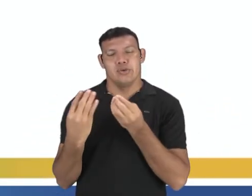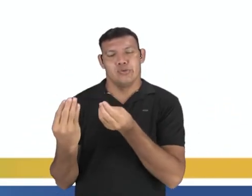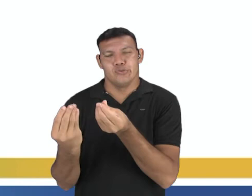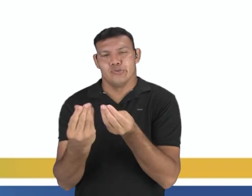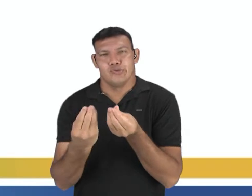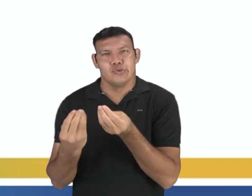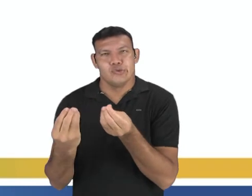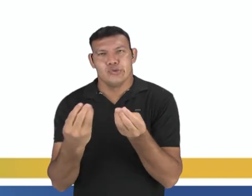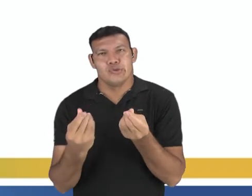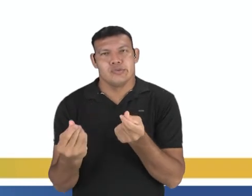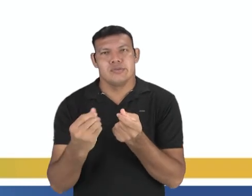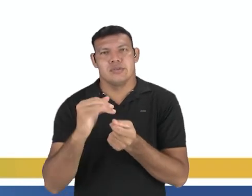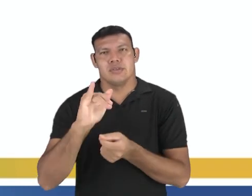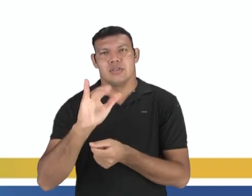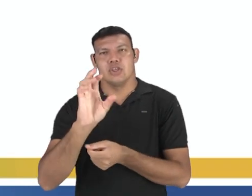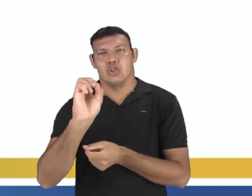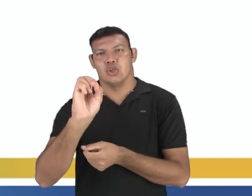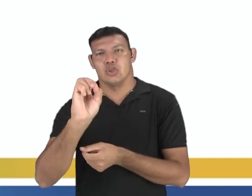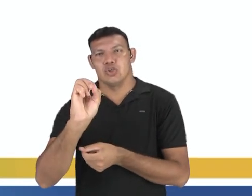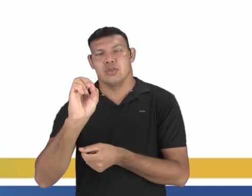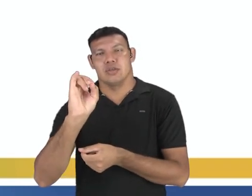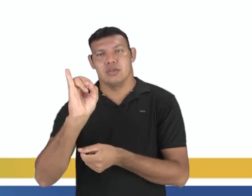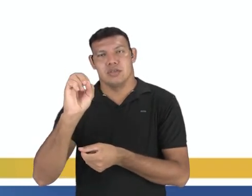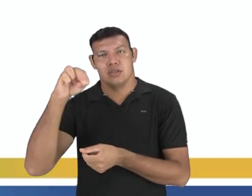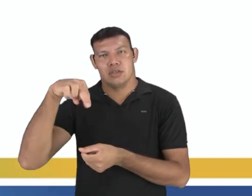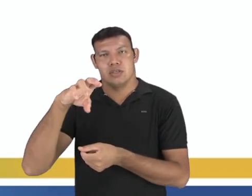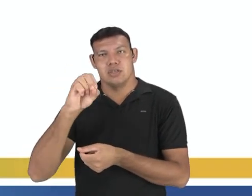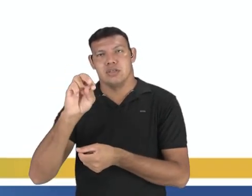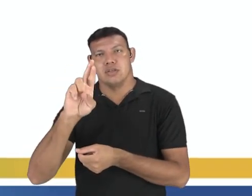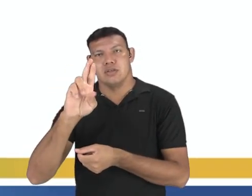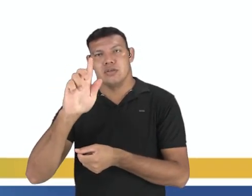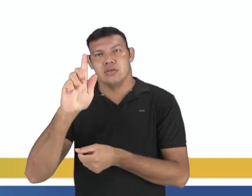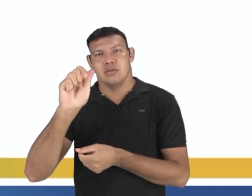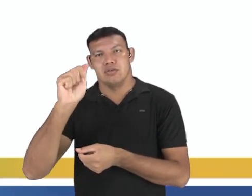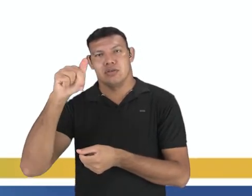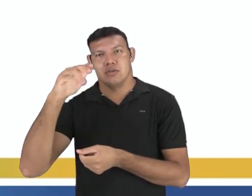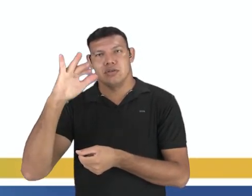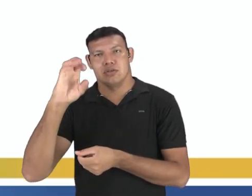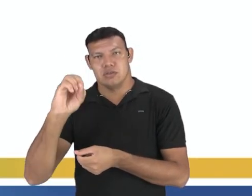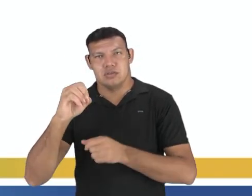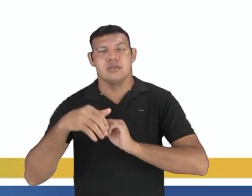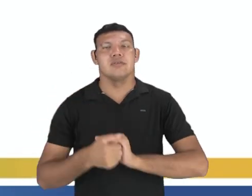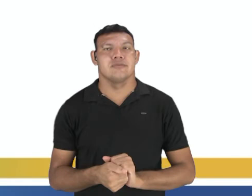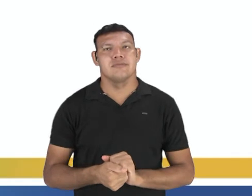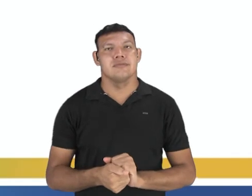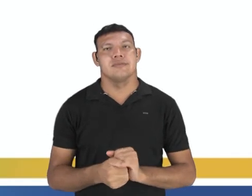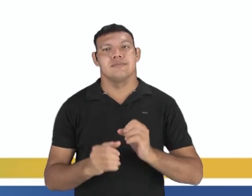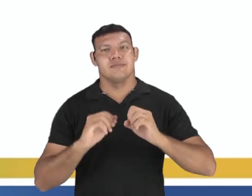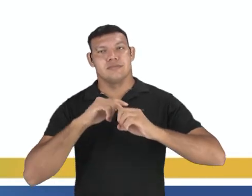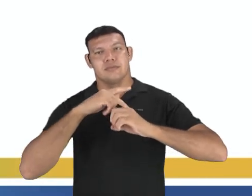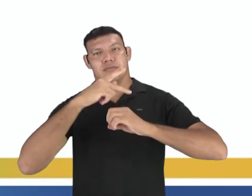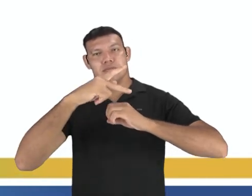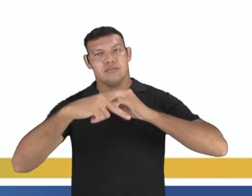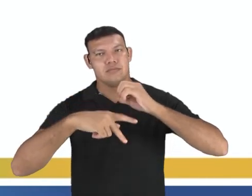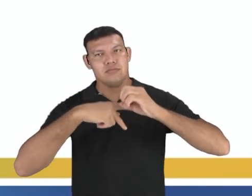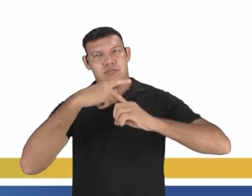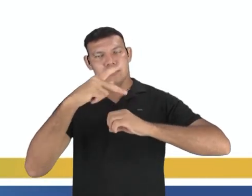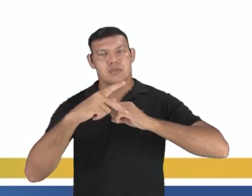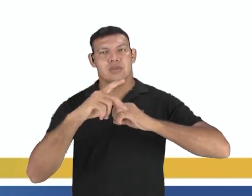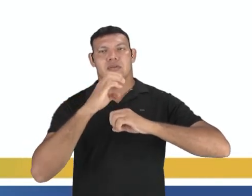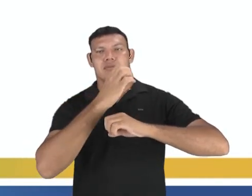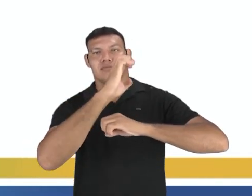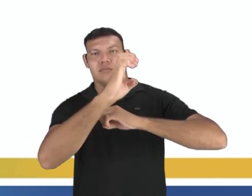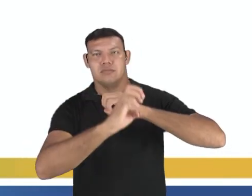a oxidação de substâncias inorgânicas. Nessa oxidação, ela promove a liberação de prótons e elétrons